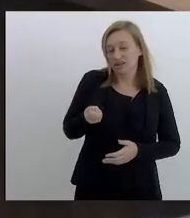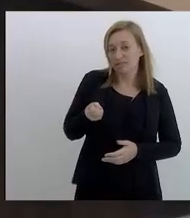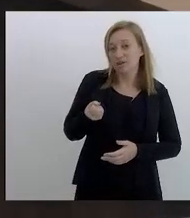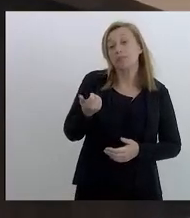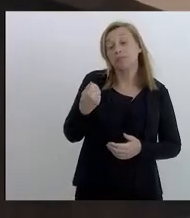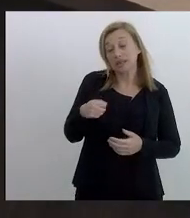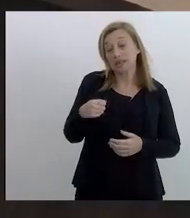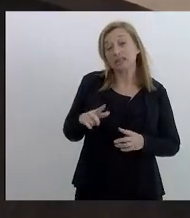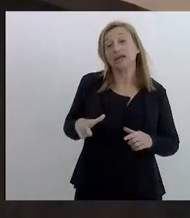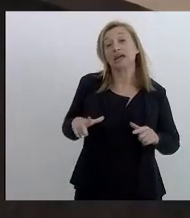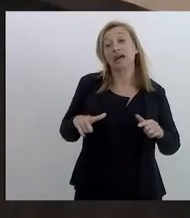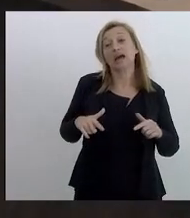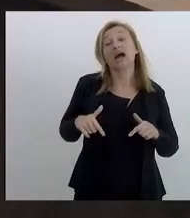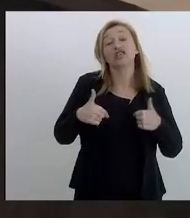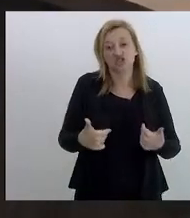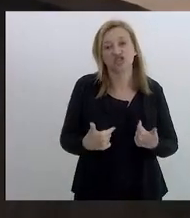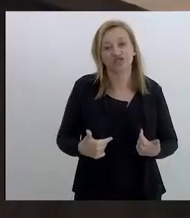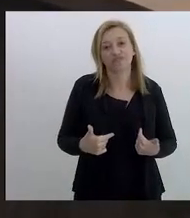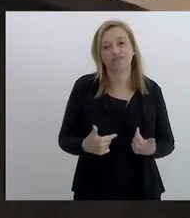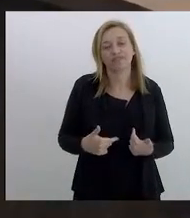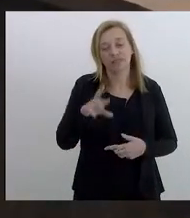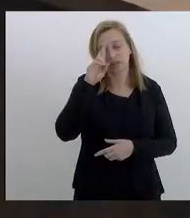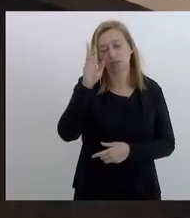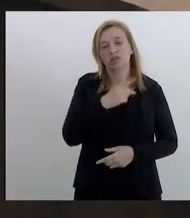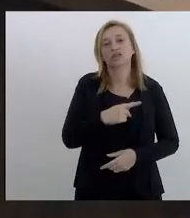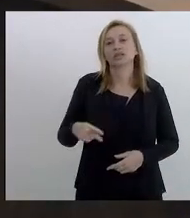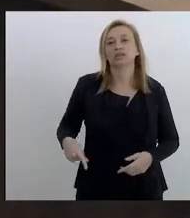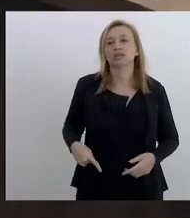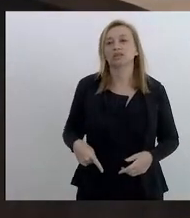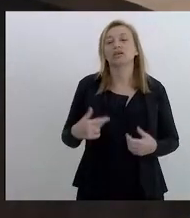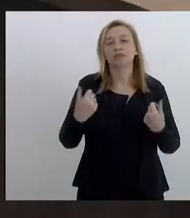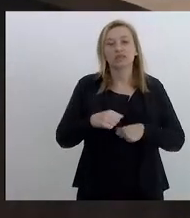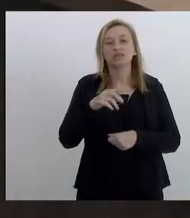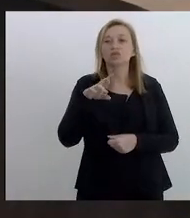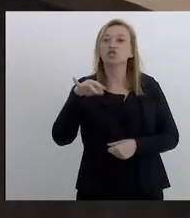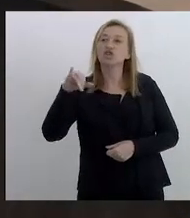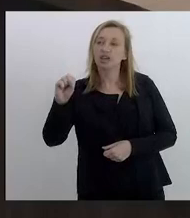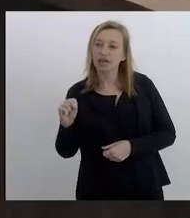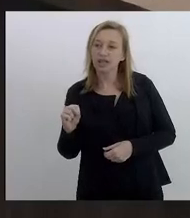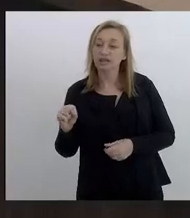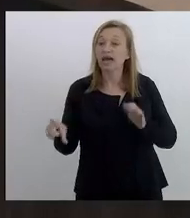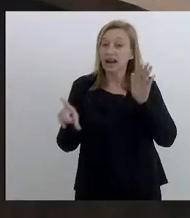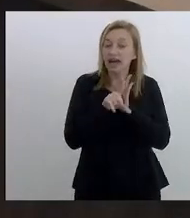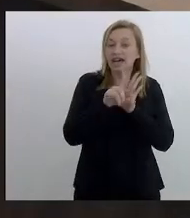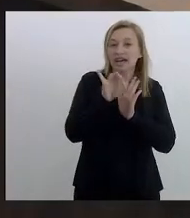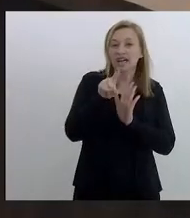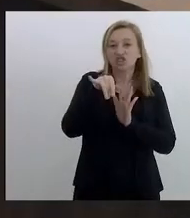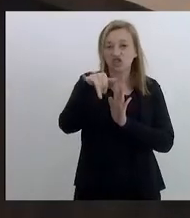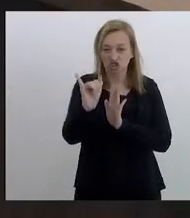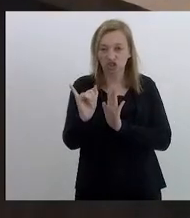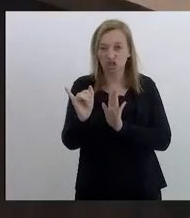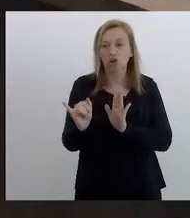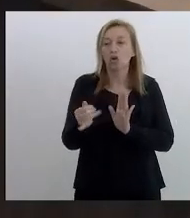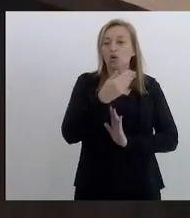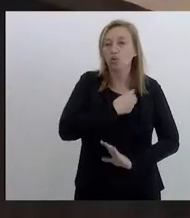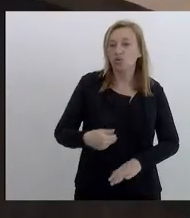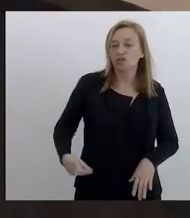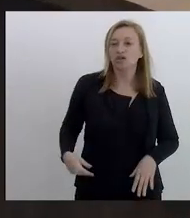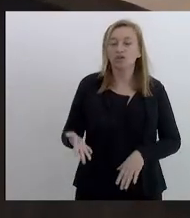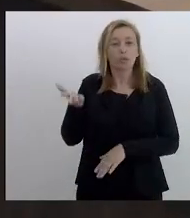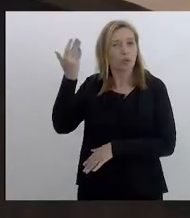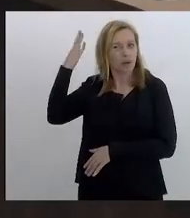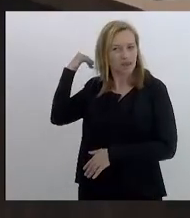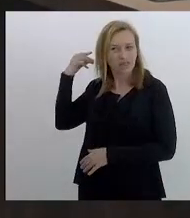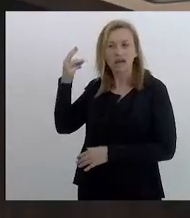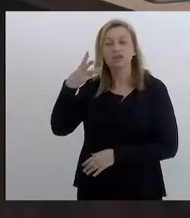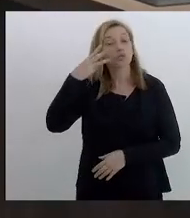no jogo. Tem que entrar, senhor presidente, os créditos da Lei Candir. O governador passado,